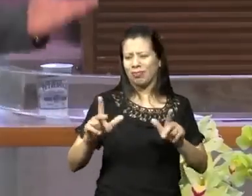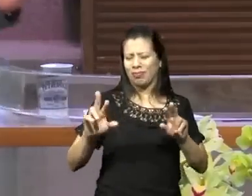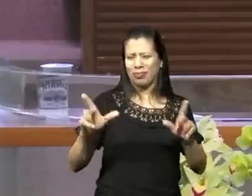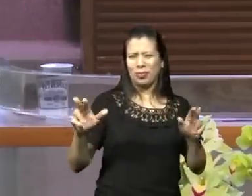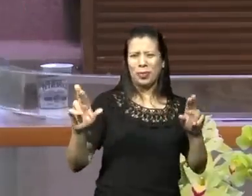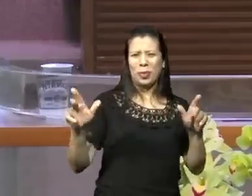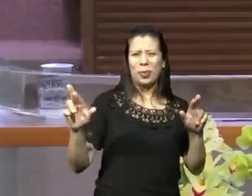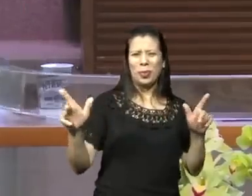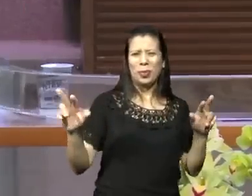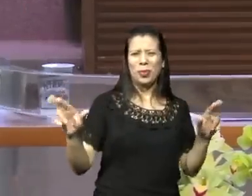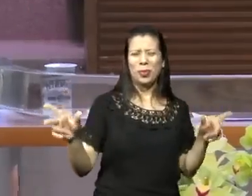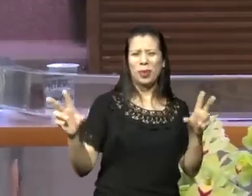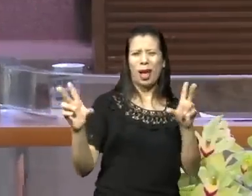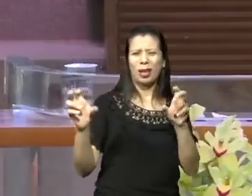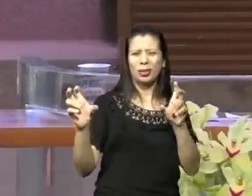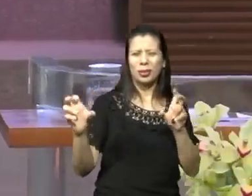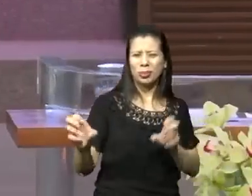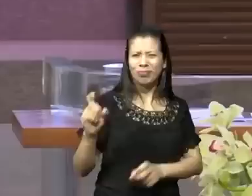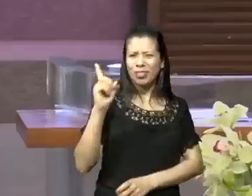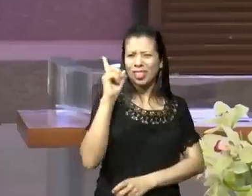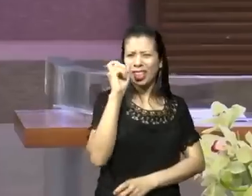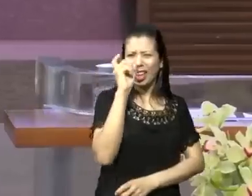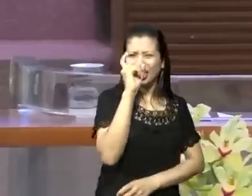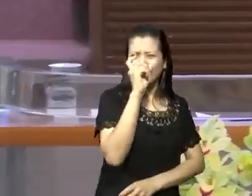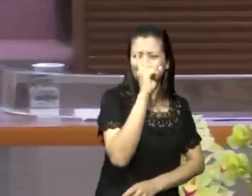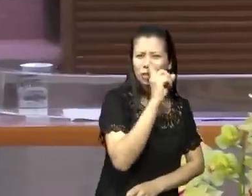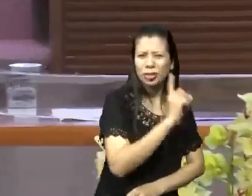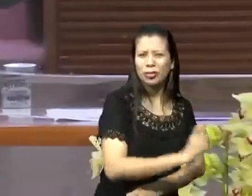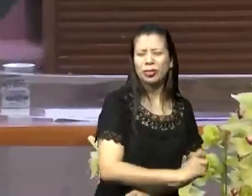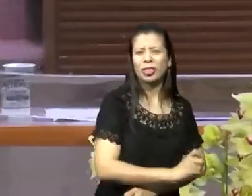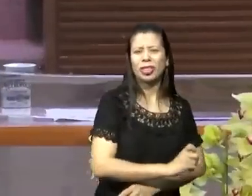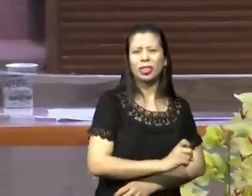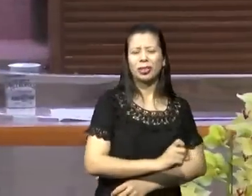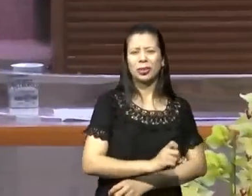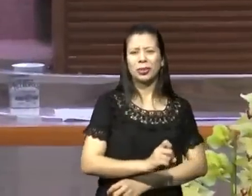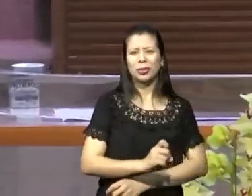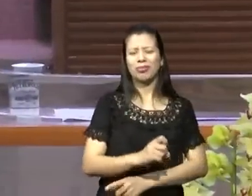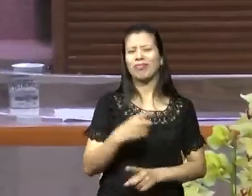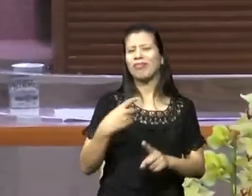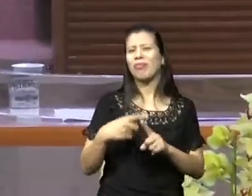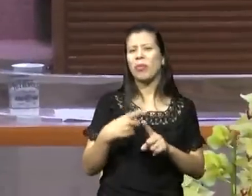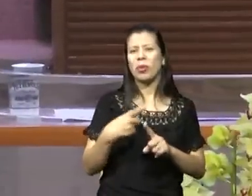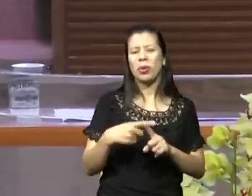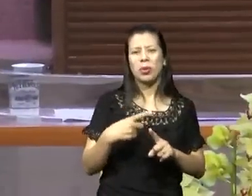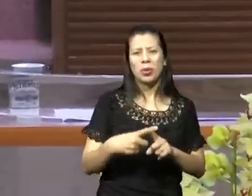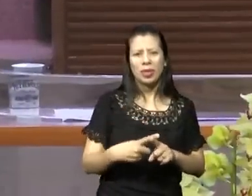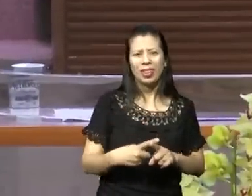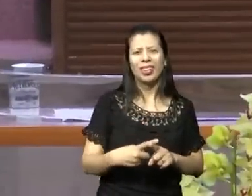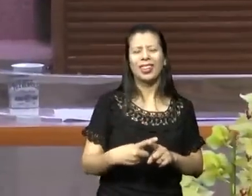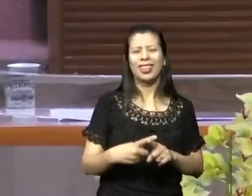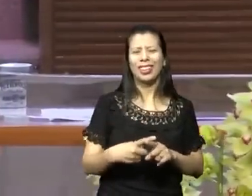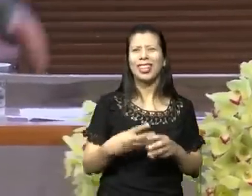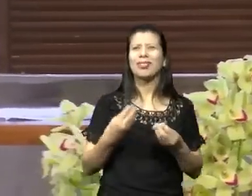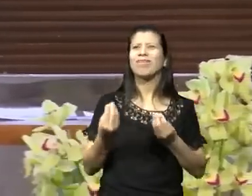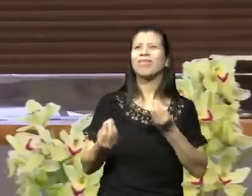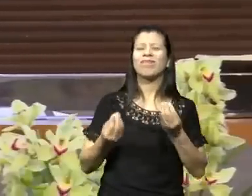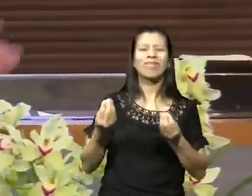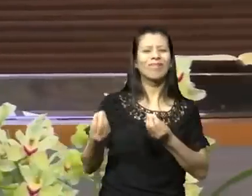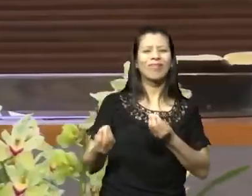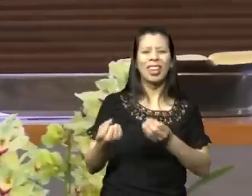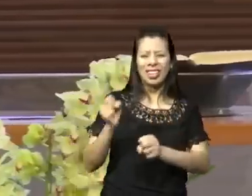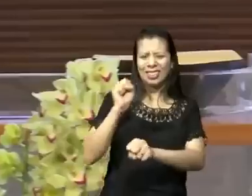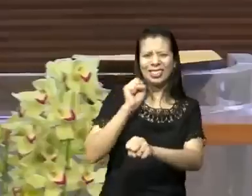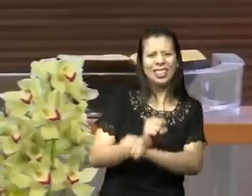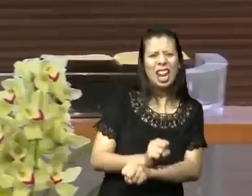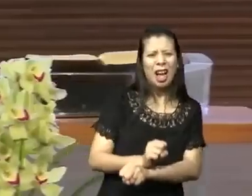E aí você vai conversar com a pessoa e esse é o problema aqui dos judeus Nós não somos escravos de ninguém eu não tenho problema